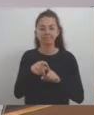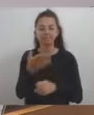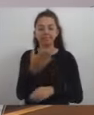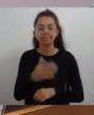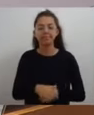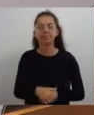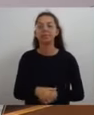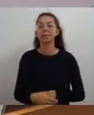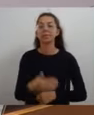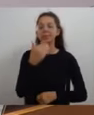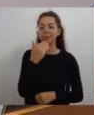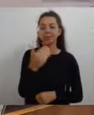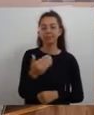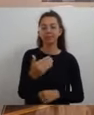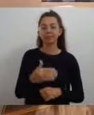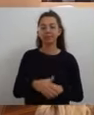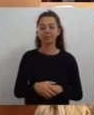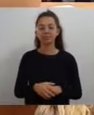Muito obrigada.